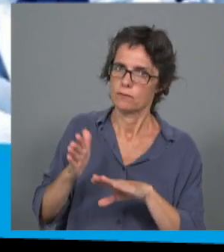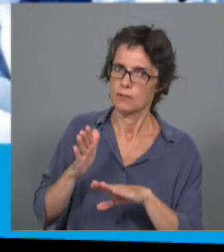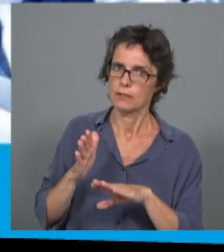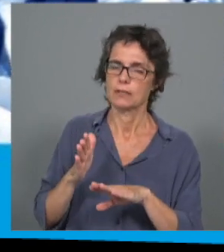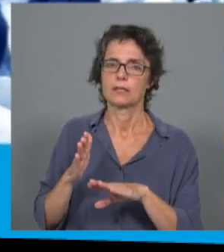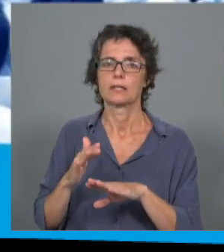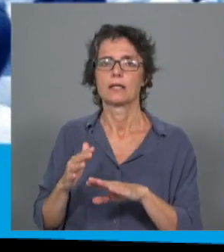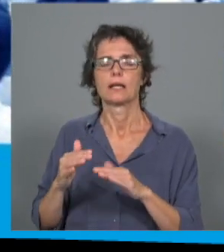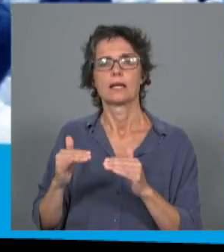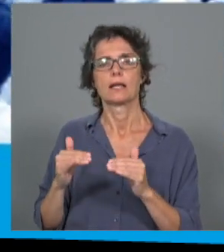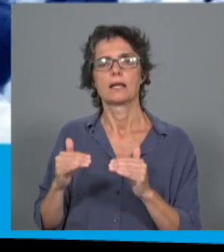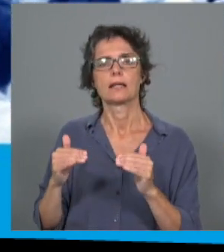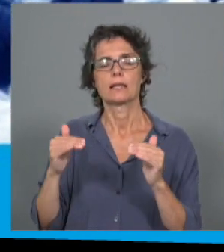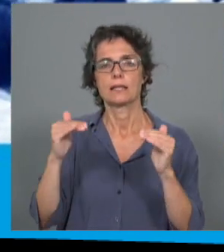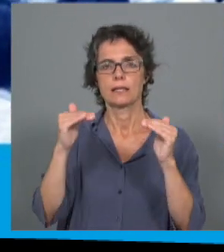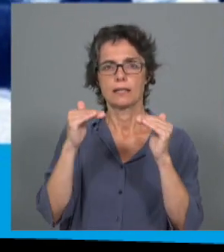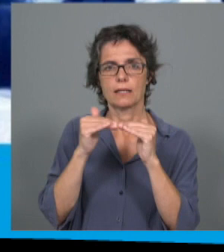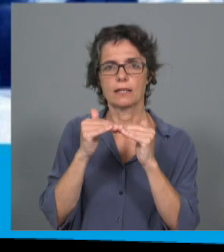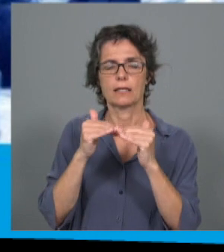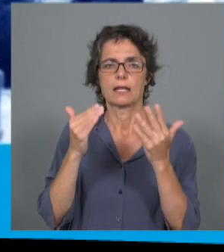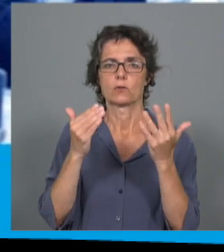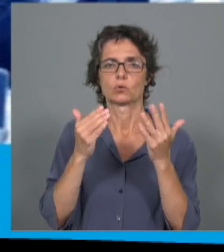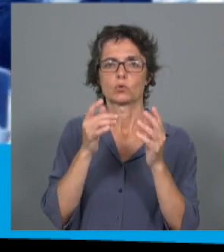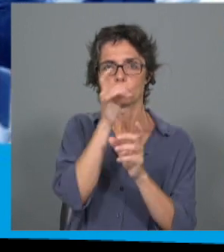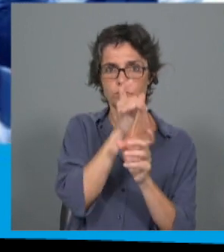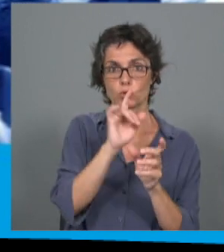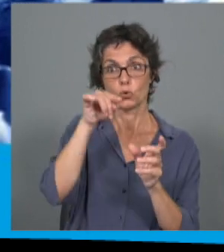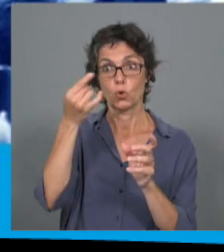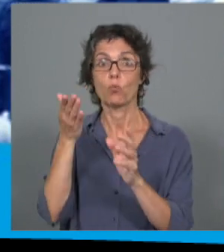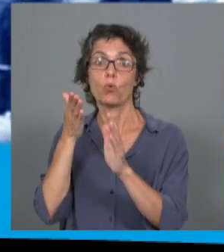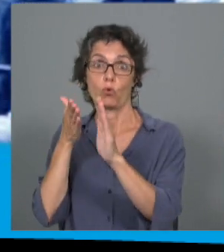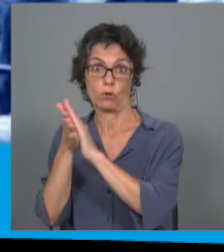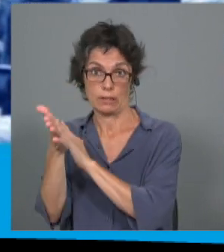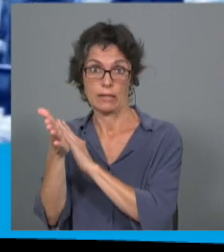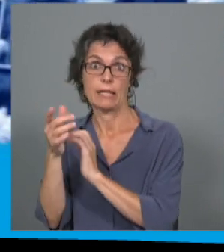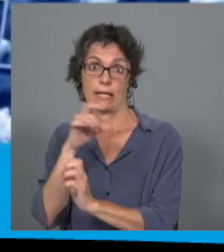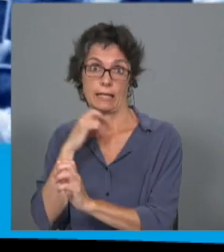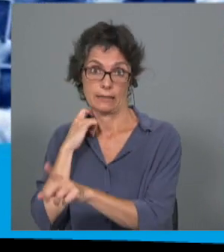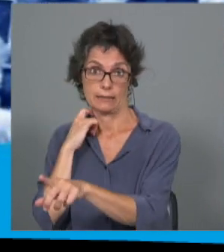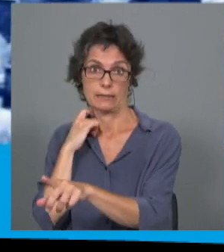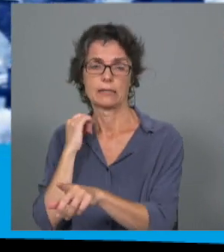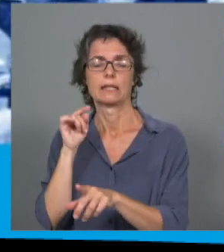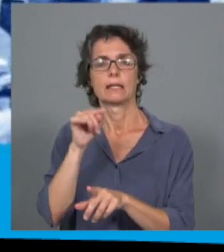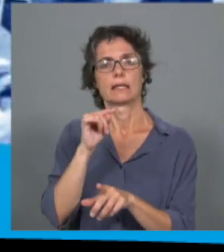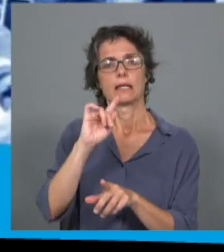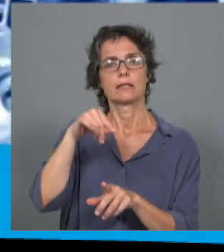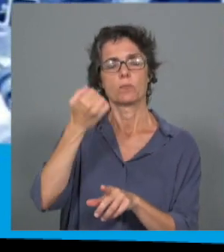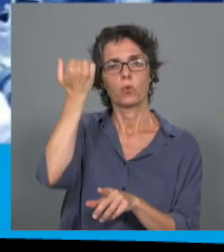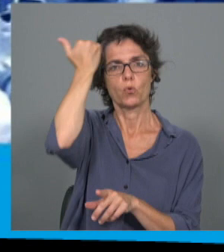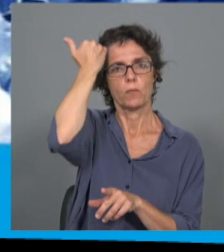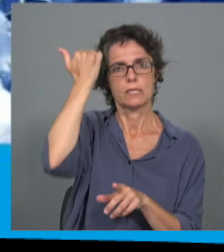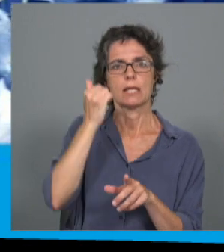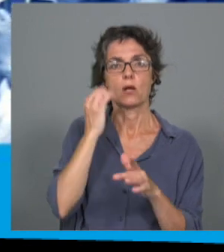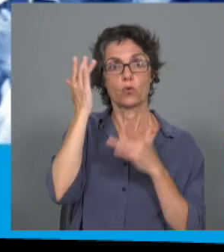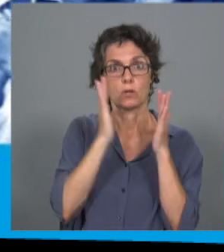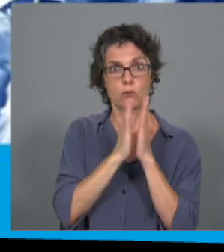grau, entre o grau civil Sim. e o grau canónico. Depois de completar o mestrado integrado em Teologia, tive